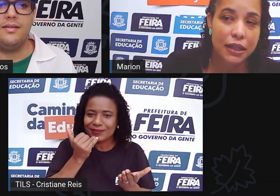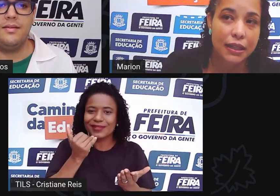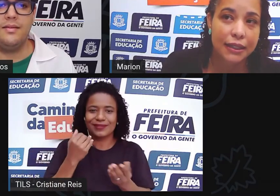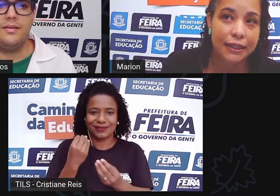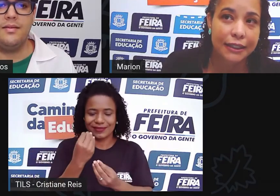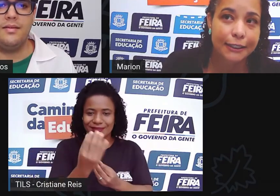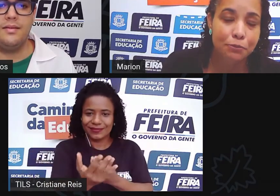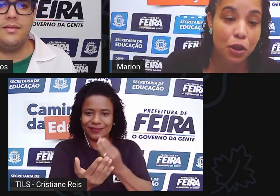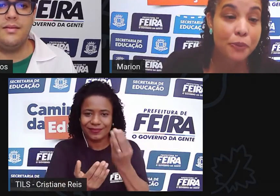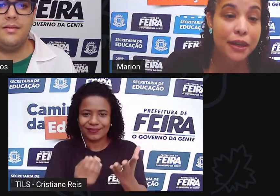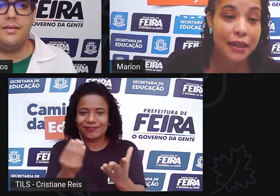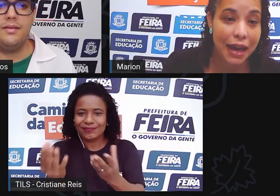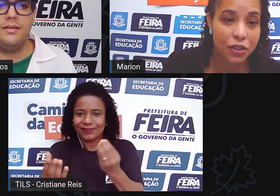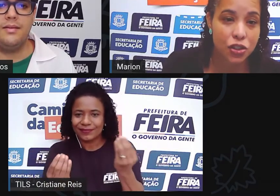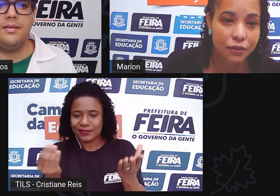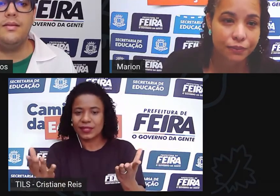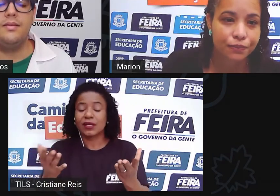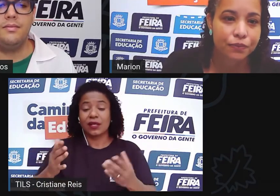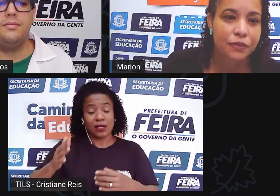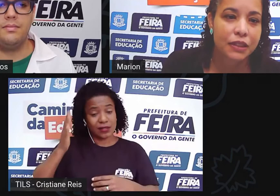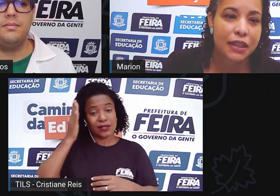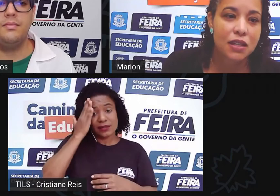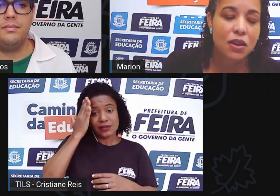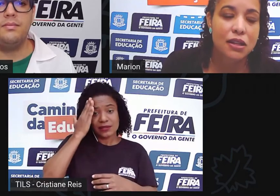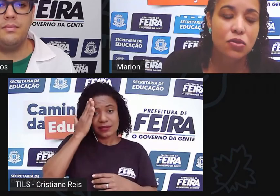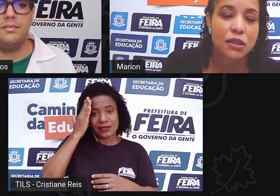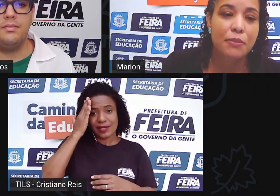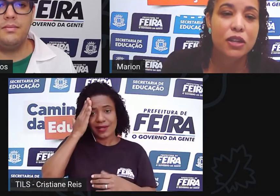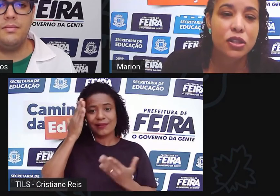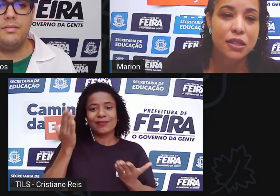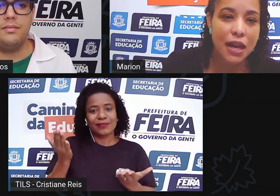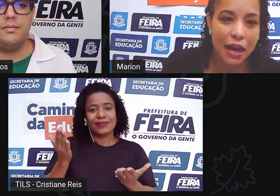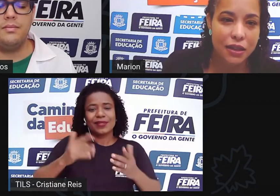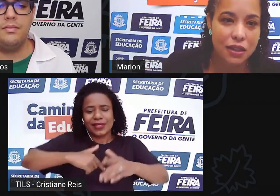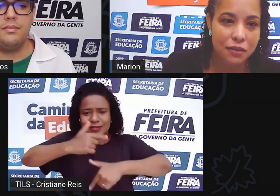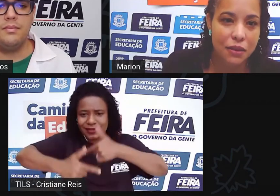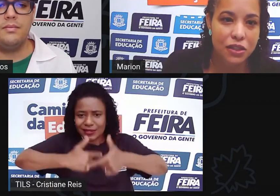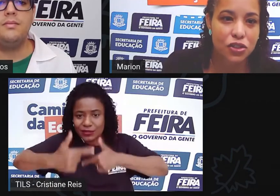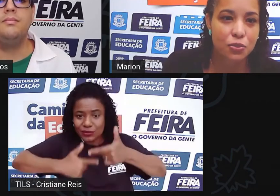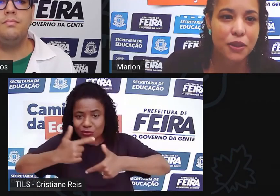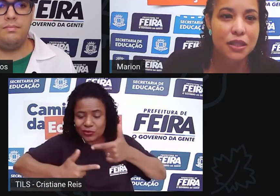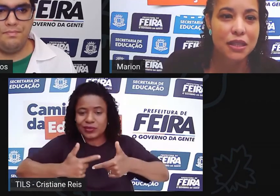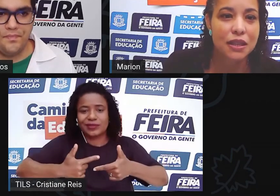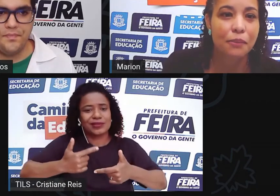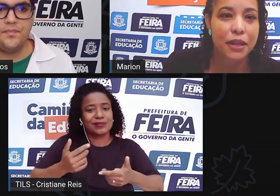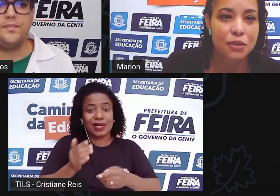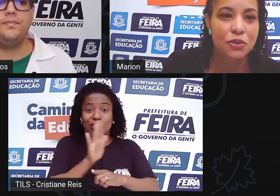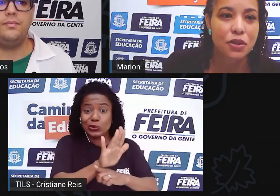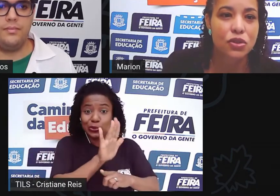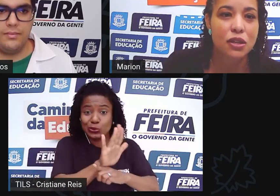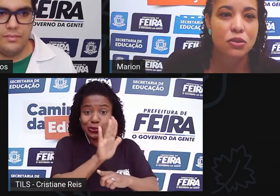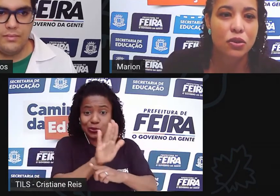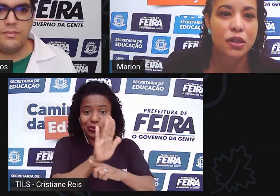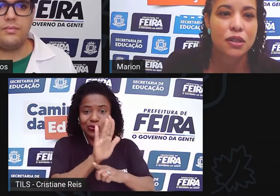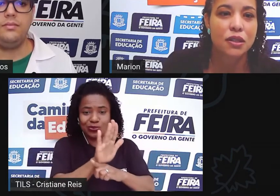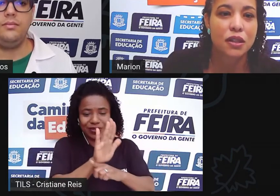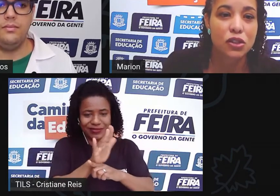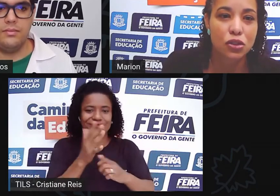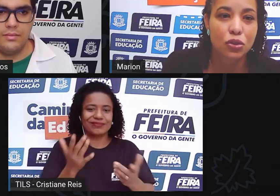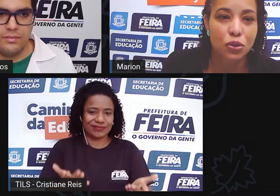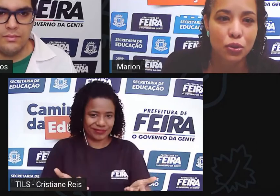com muita propriedade, né, elas são ações emergenciais, mas a gente precisa mesmo são de